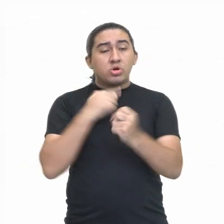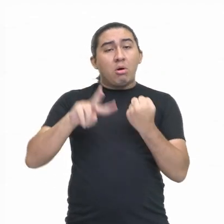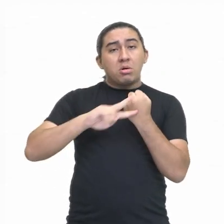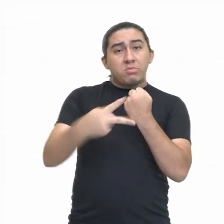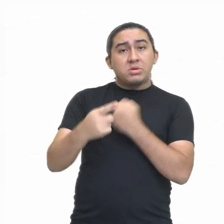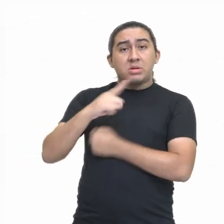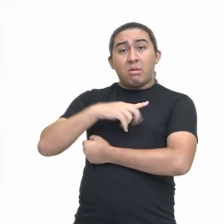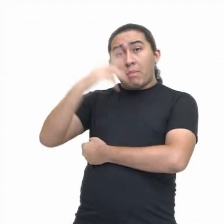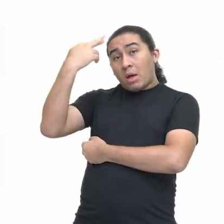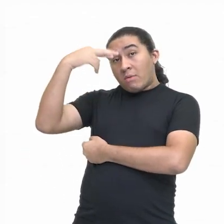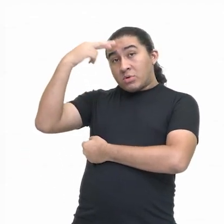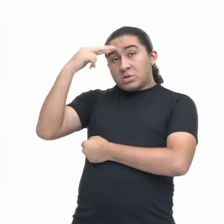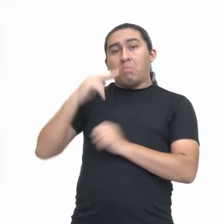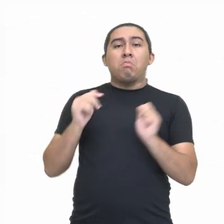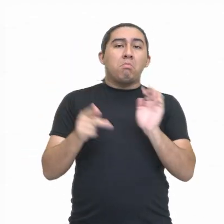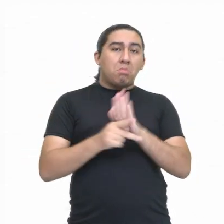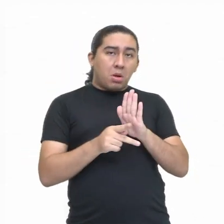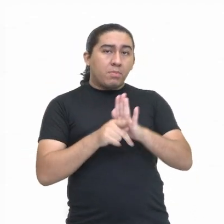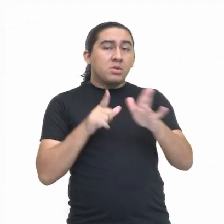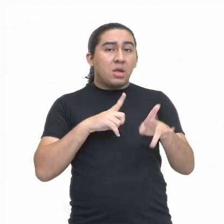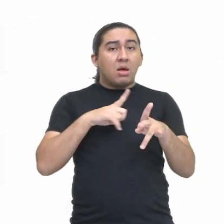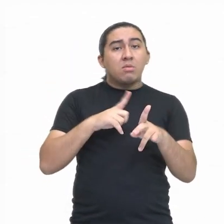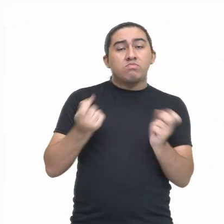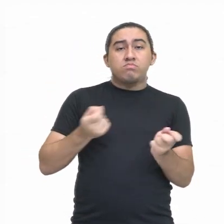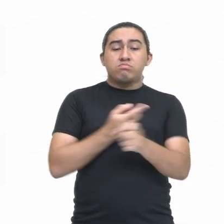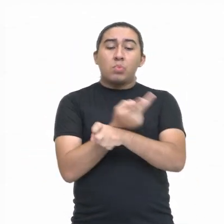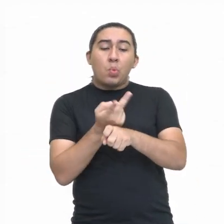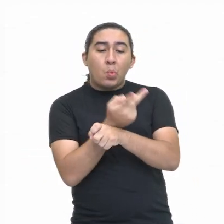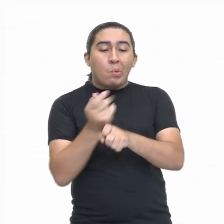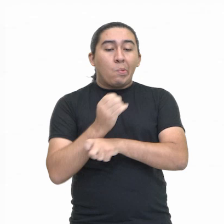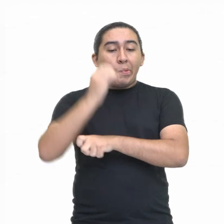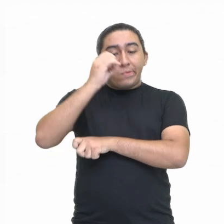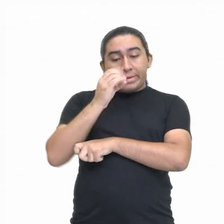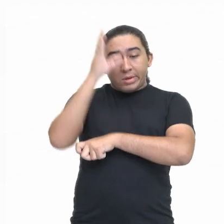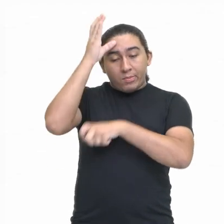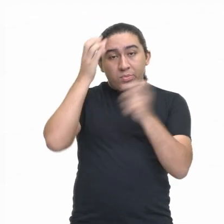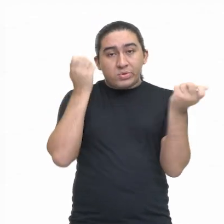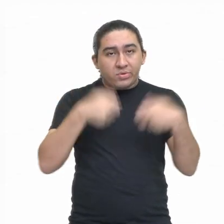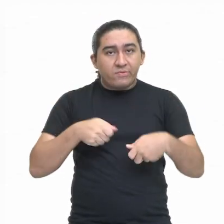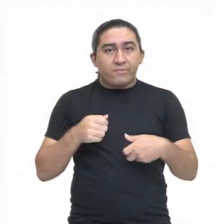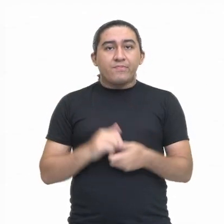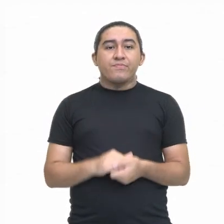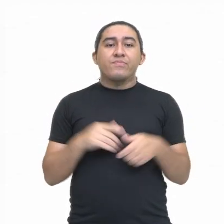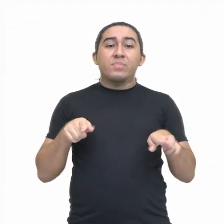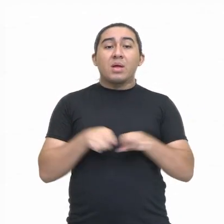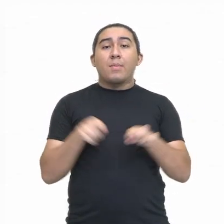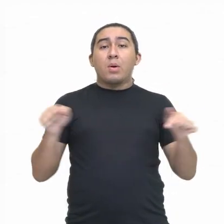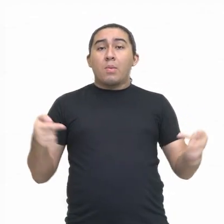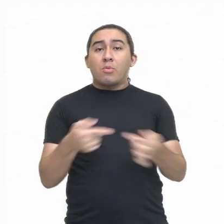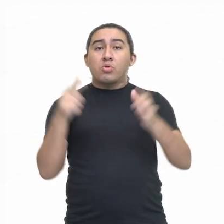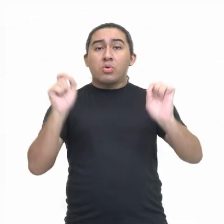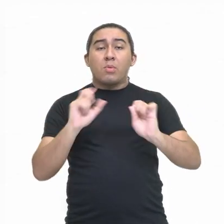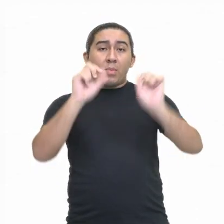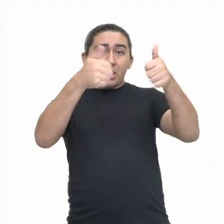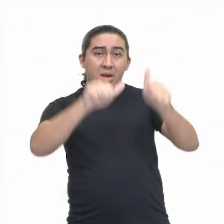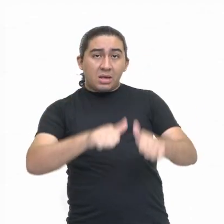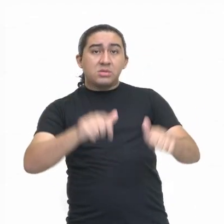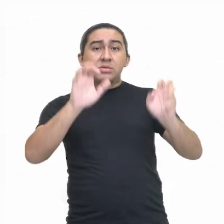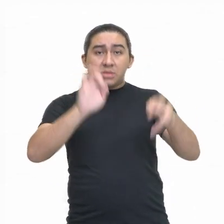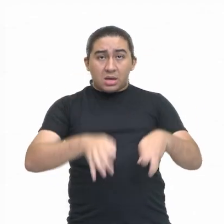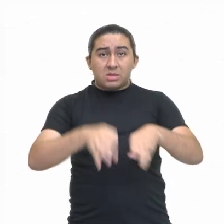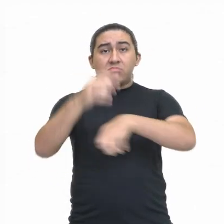uma reflexão, a uma busca de conhecer. Isso inclui o quê? Uma análise